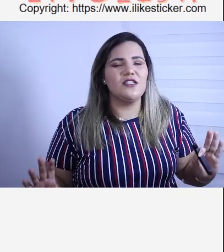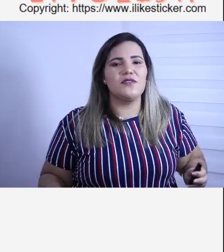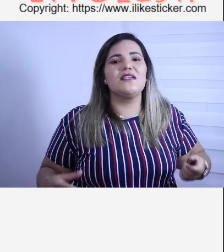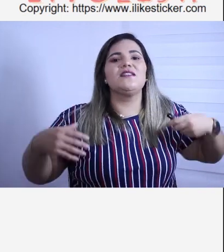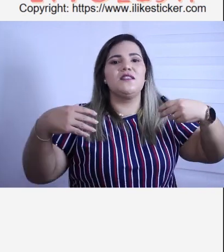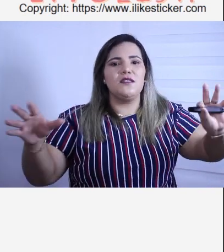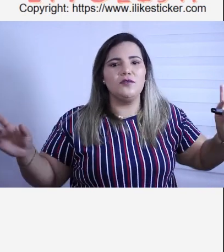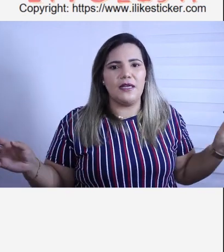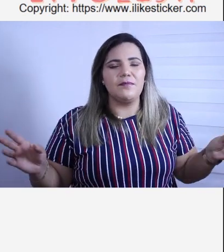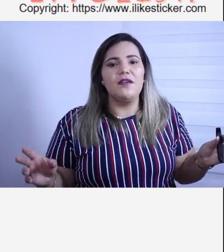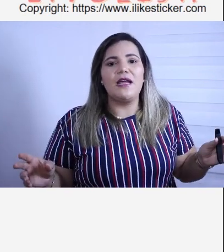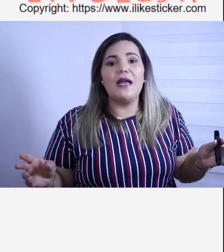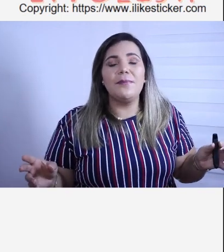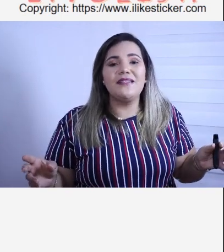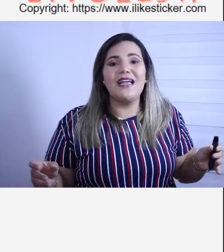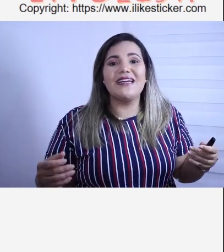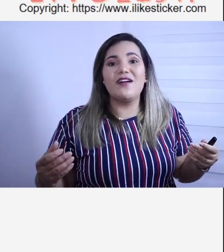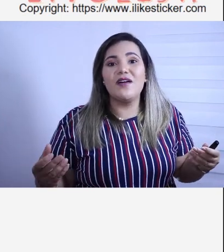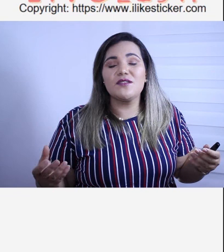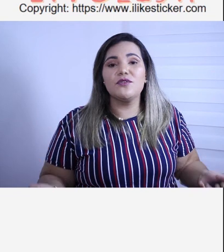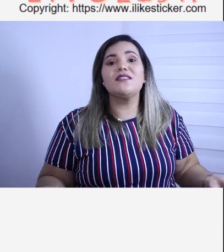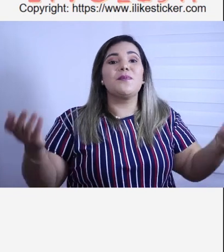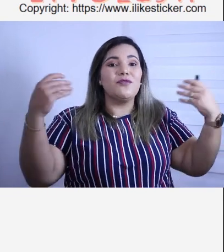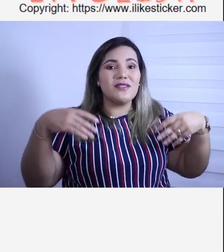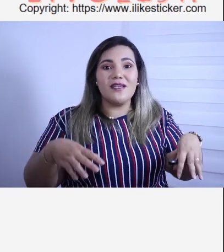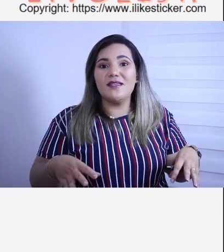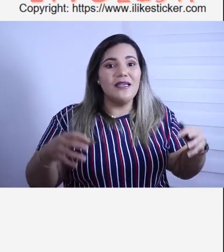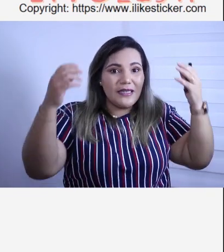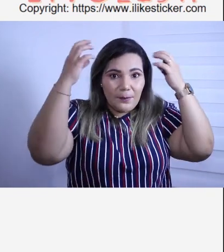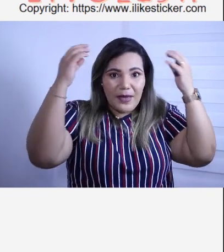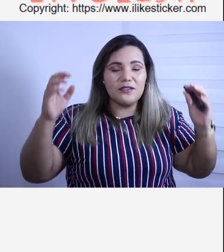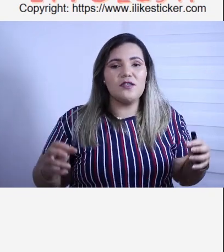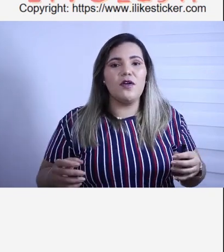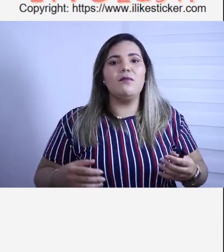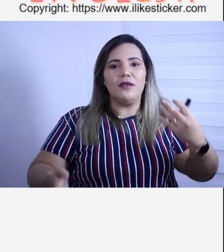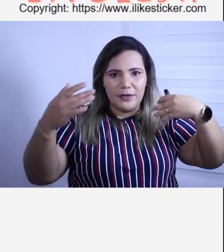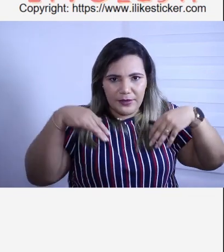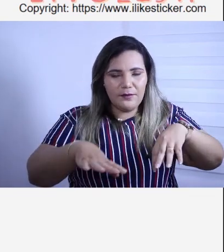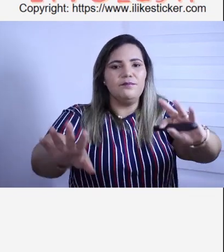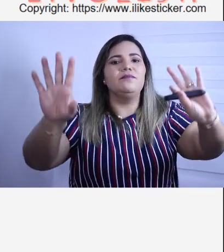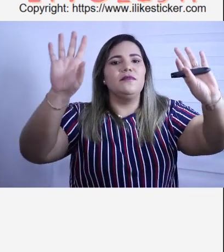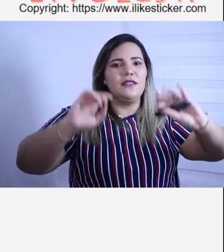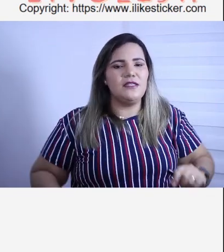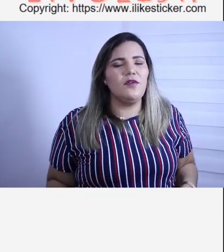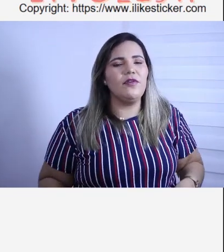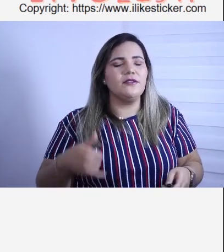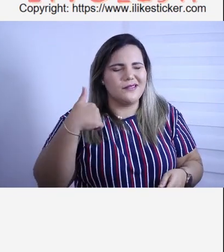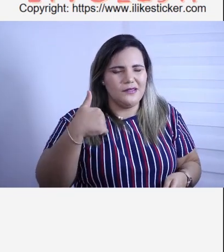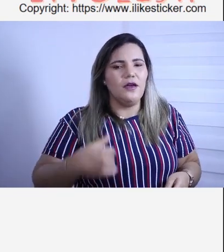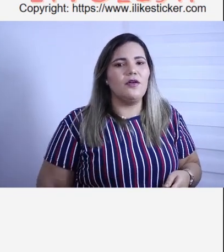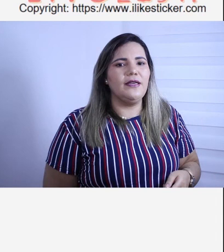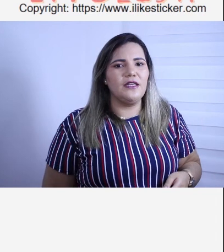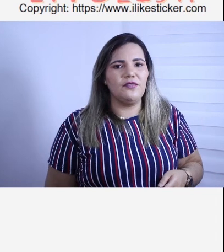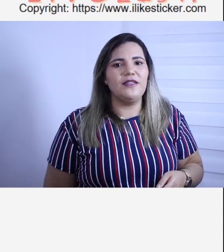inglês é isso você tem que se soltar e aprender a gravar as coisas para vocês irem pegando esse vocabulário e e